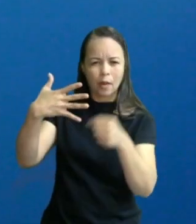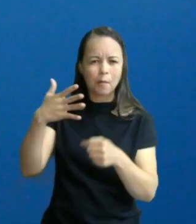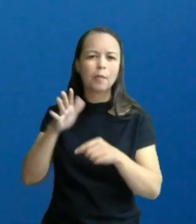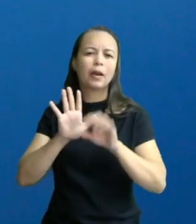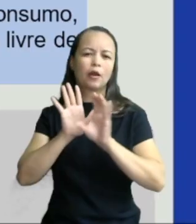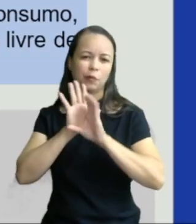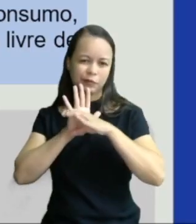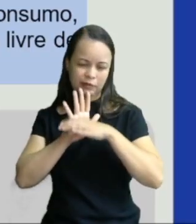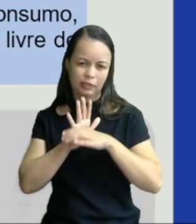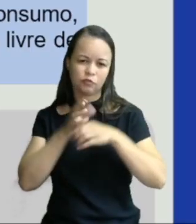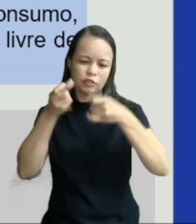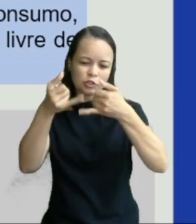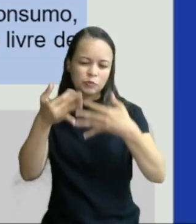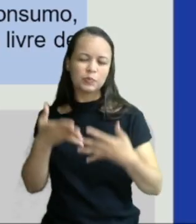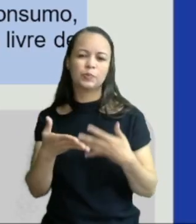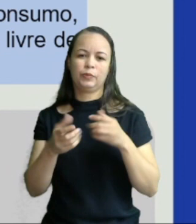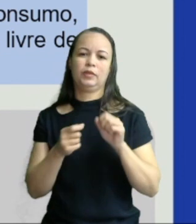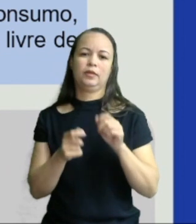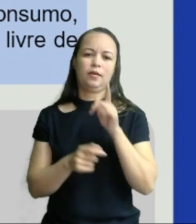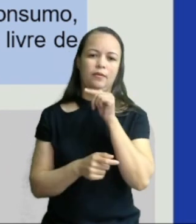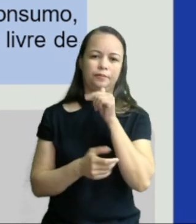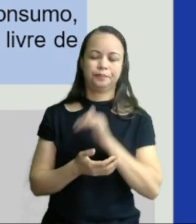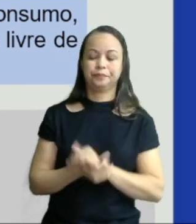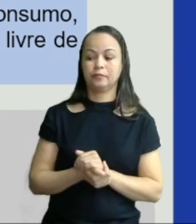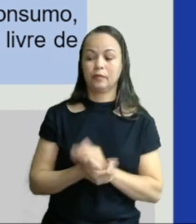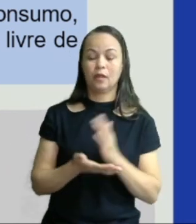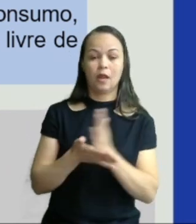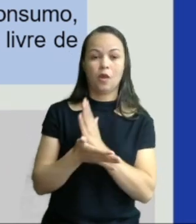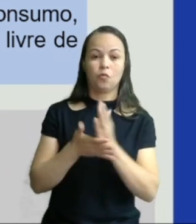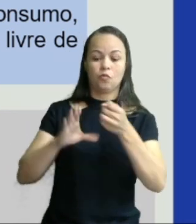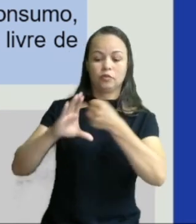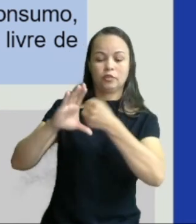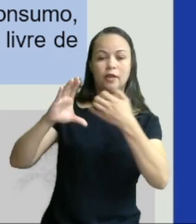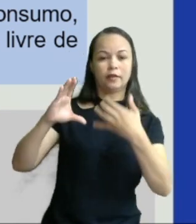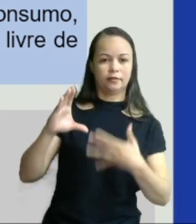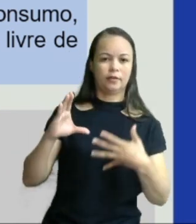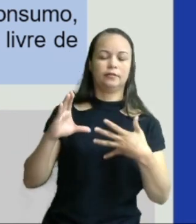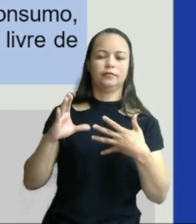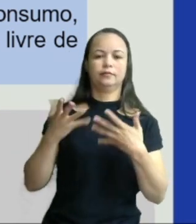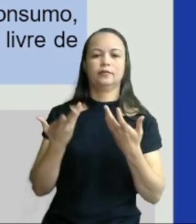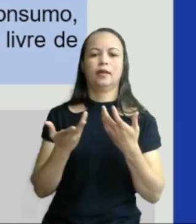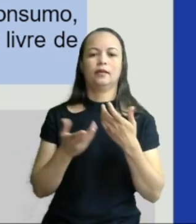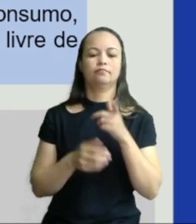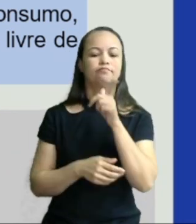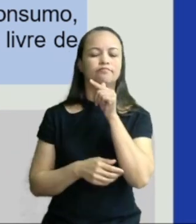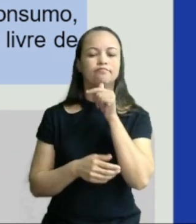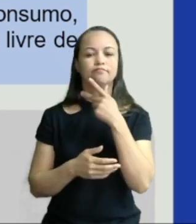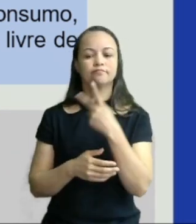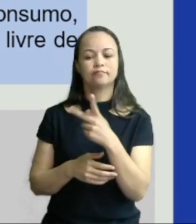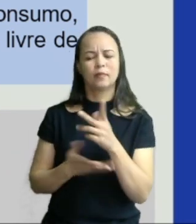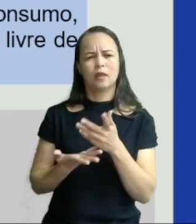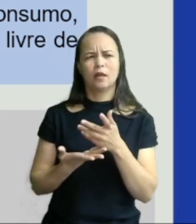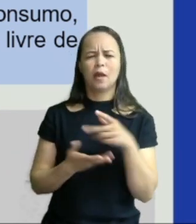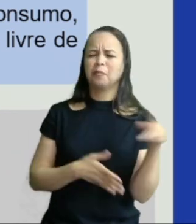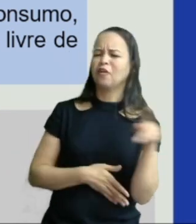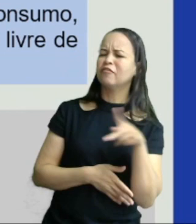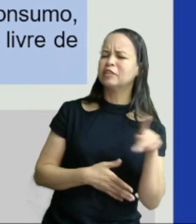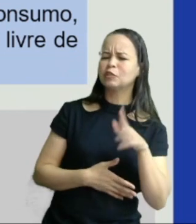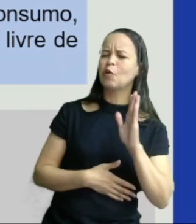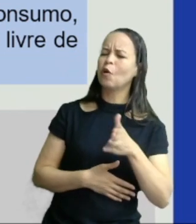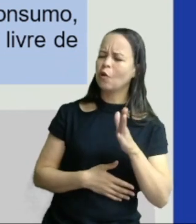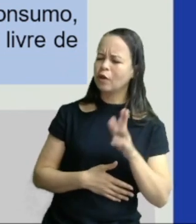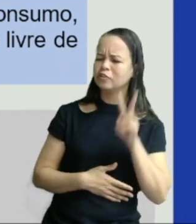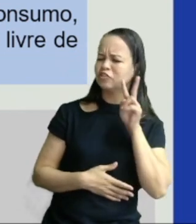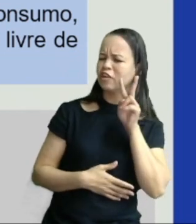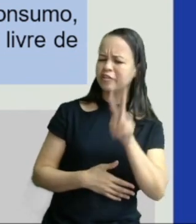lá? Algumas características da água. Aí vocês podem até dizer, professora, a gente já viu isso em